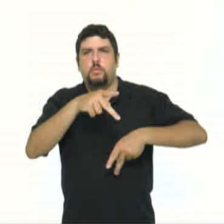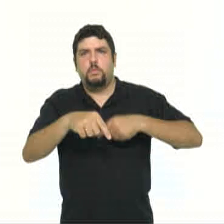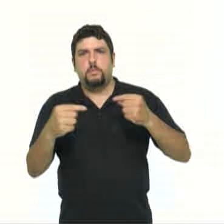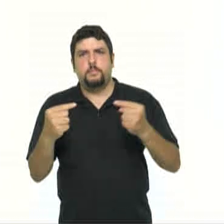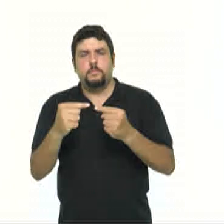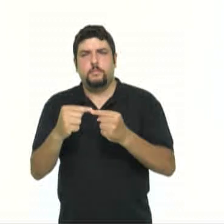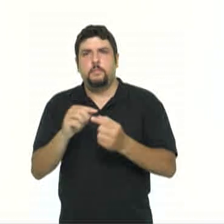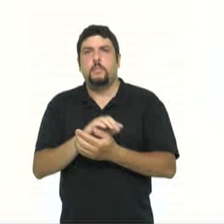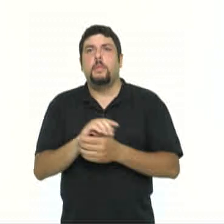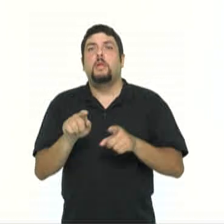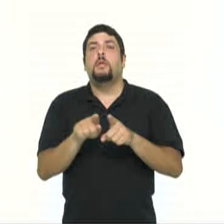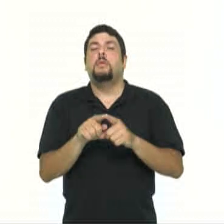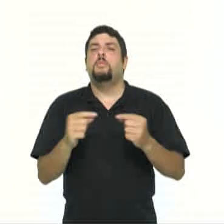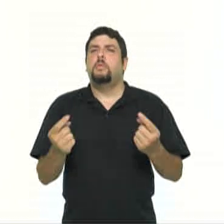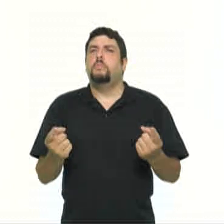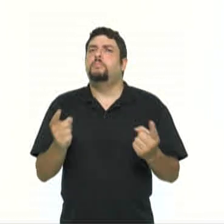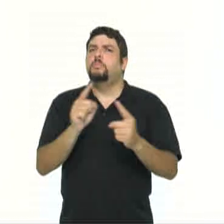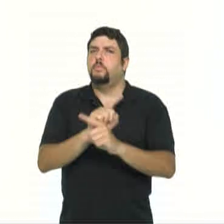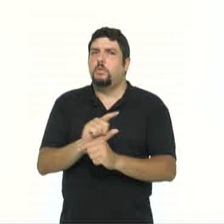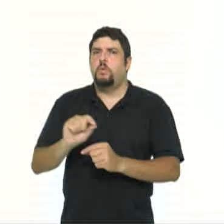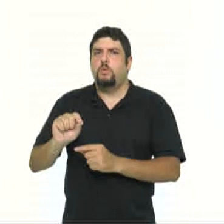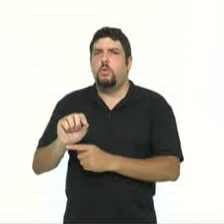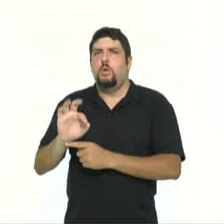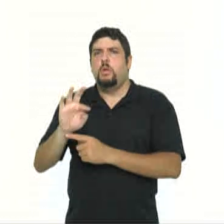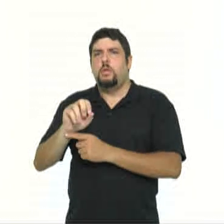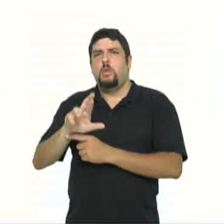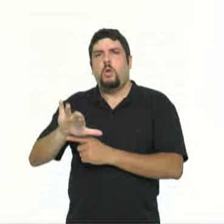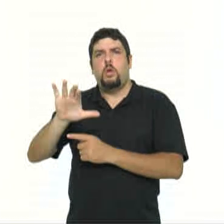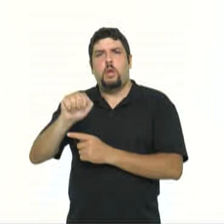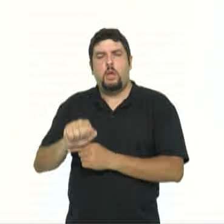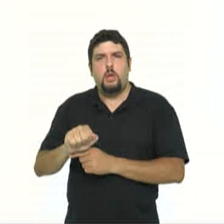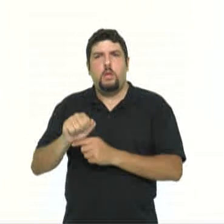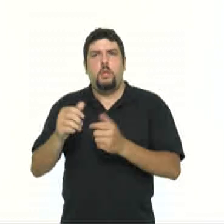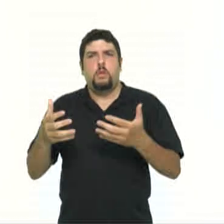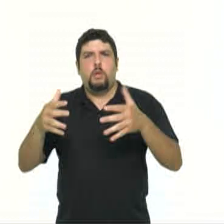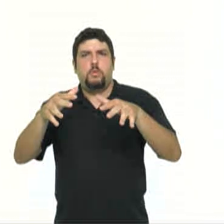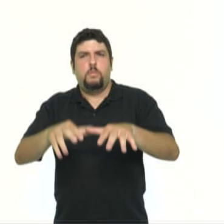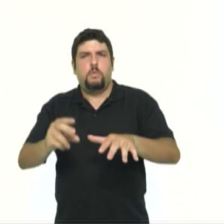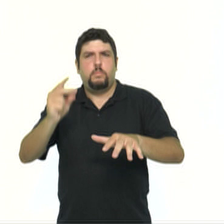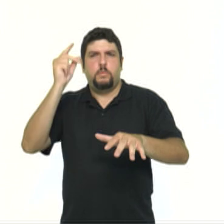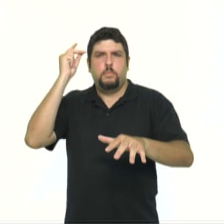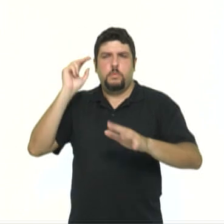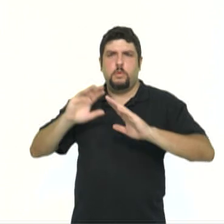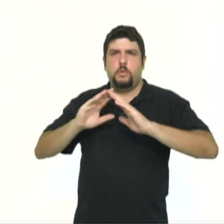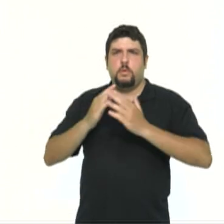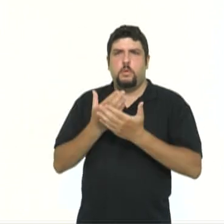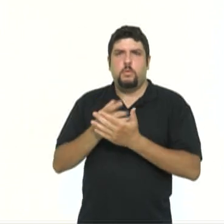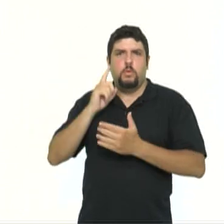convenientes, contrariando a teórica inclusão da primeira escola de surdos brasileira.